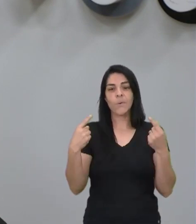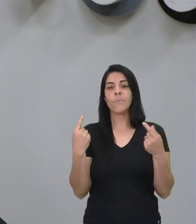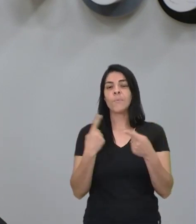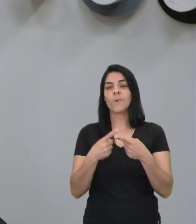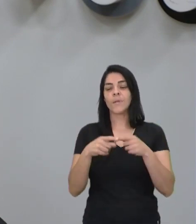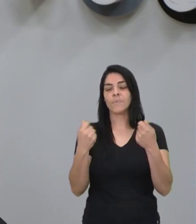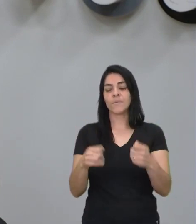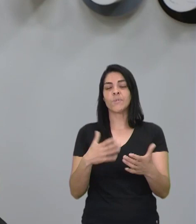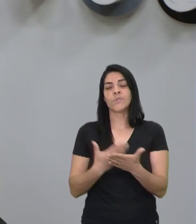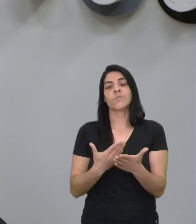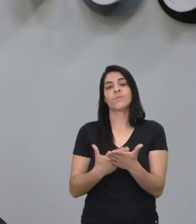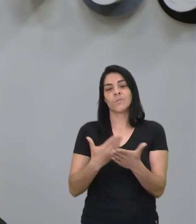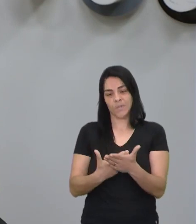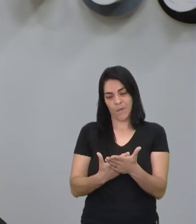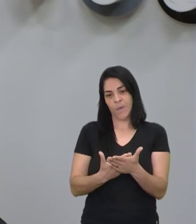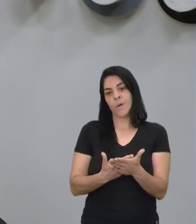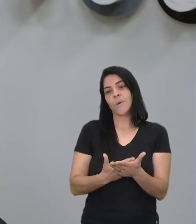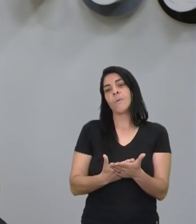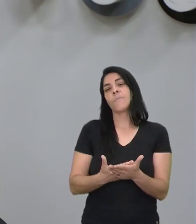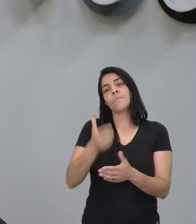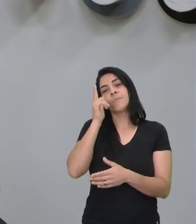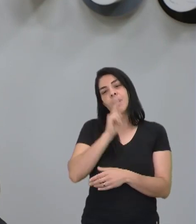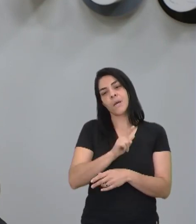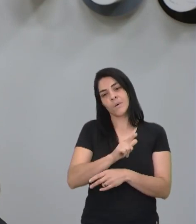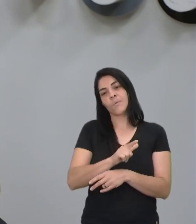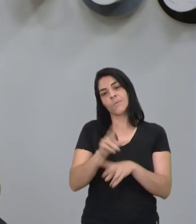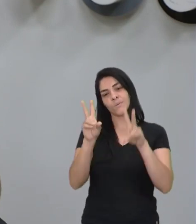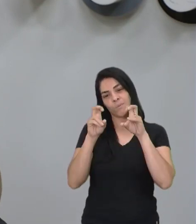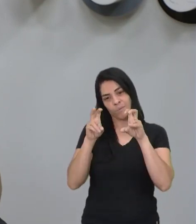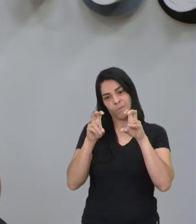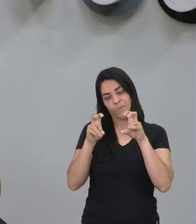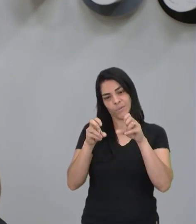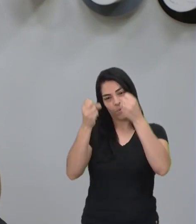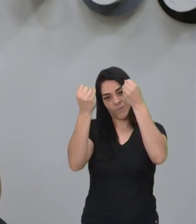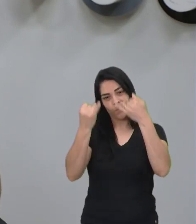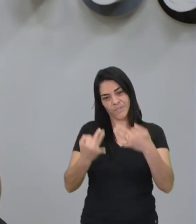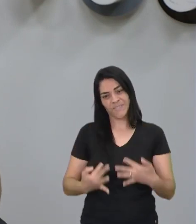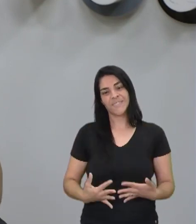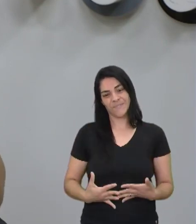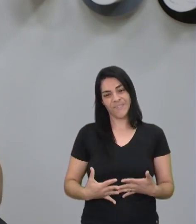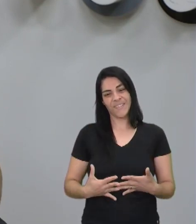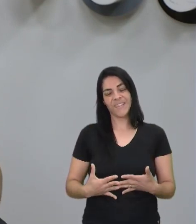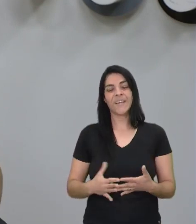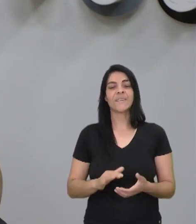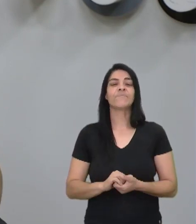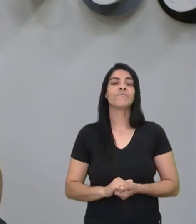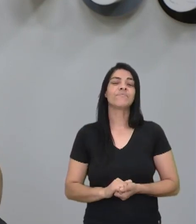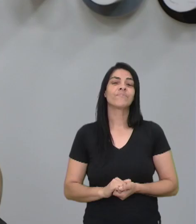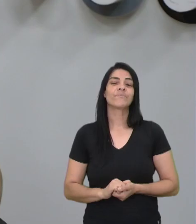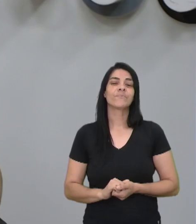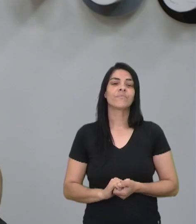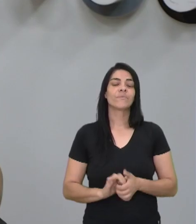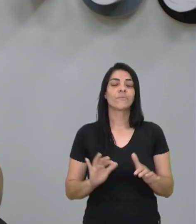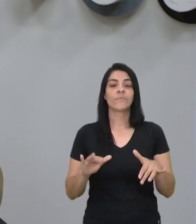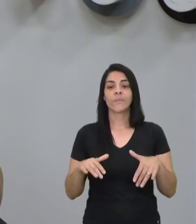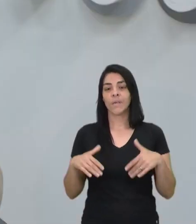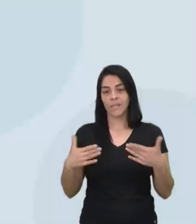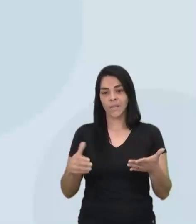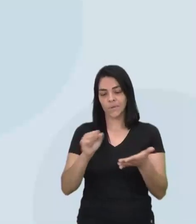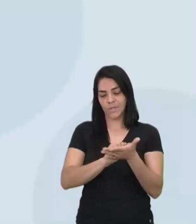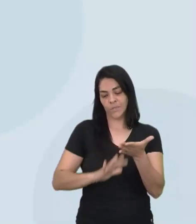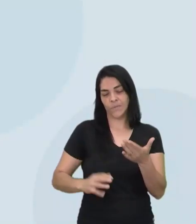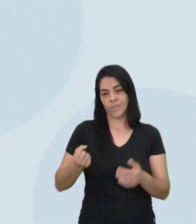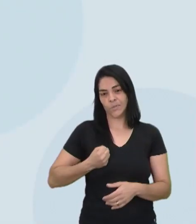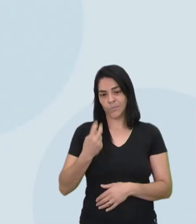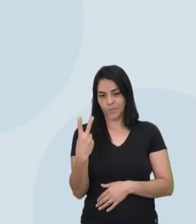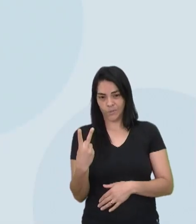que estudar para falar a respeito, e agora eu já consigo identificar, olha que interessante também. Então, isso foi na atividade